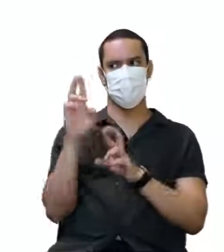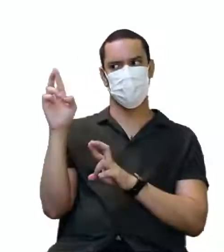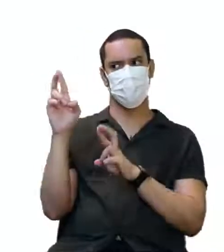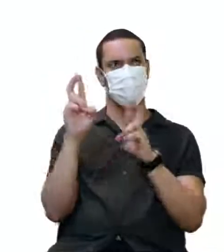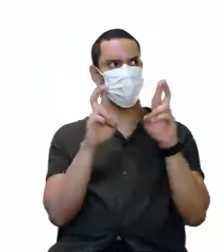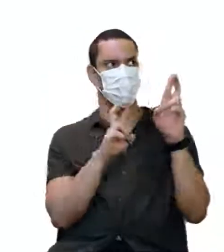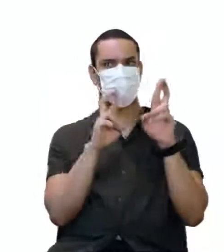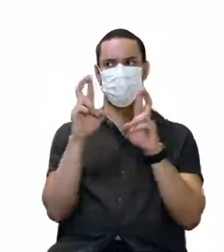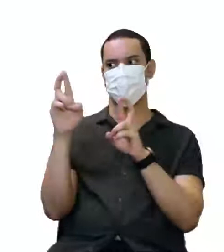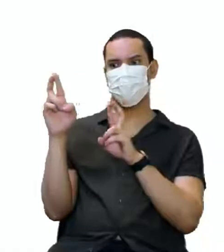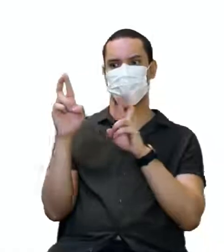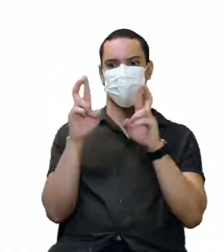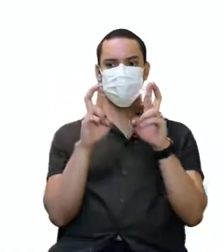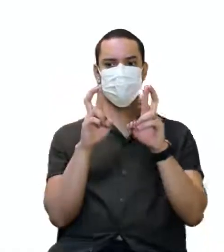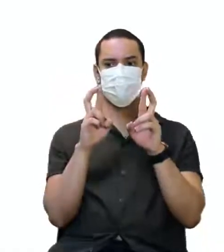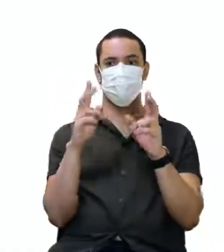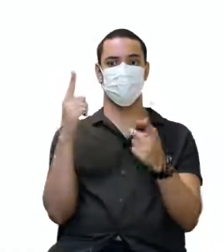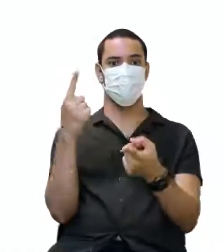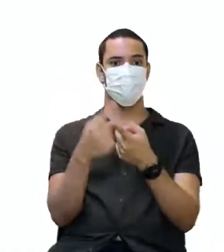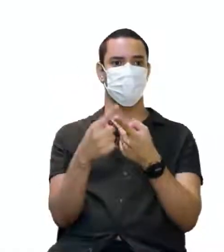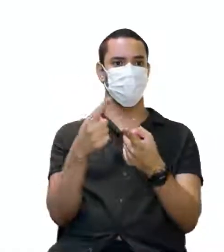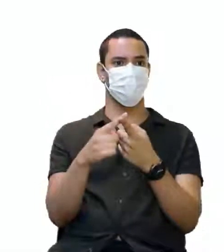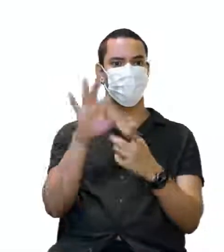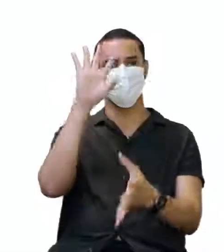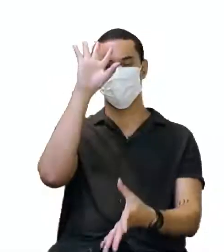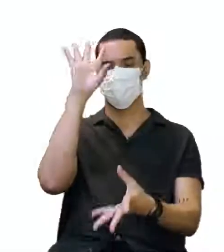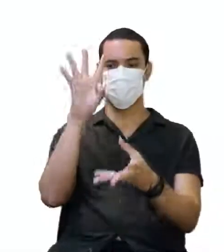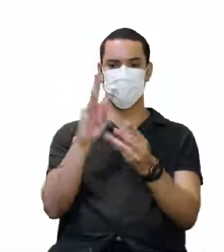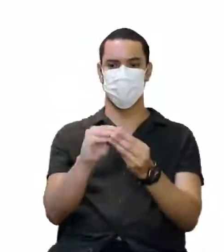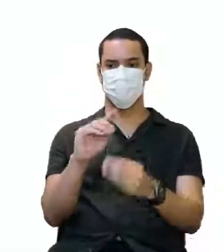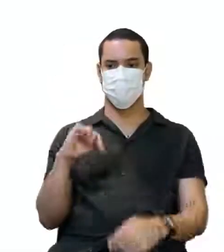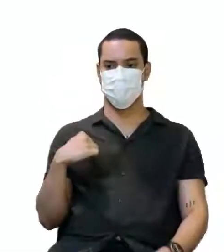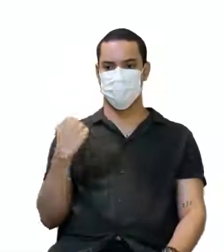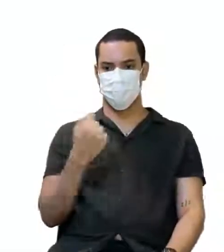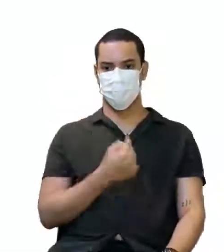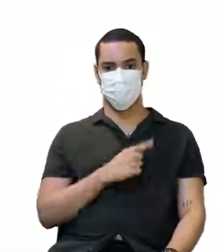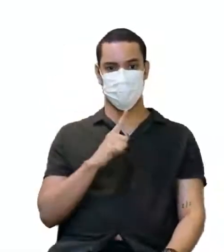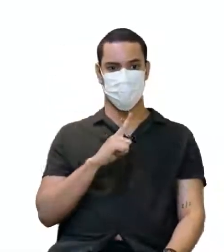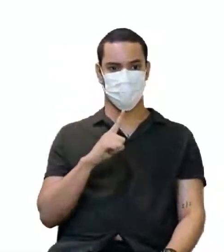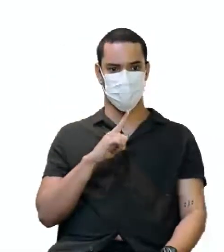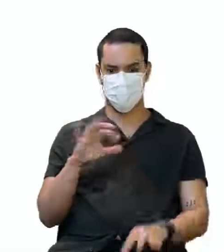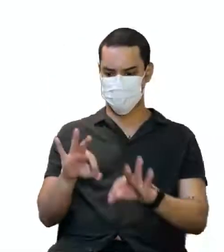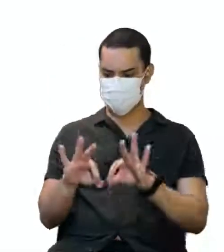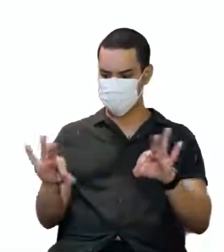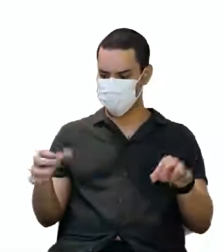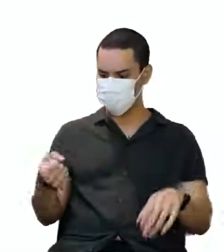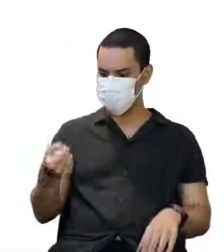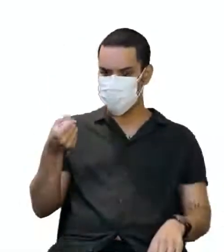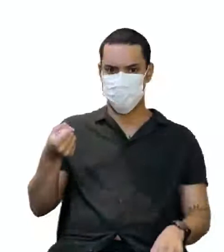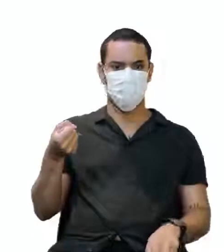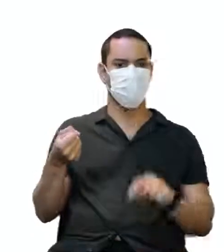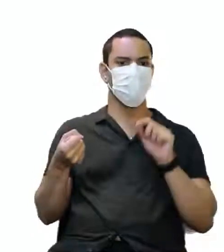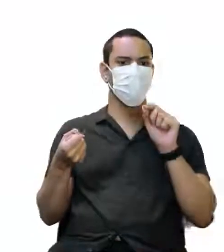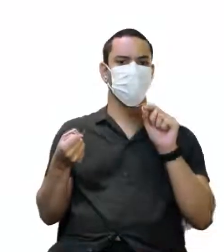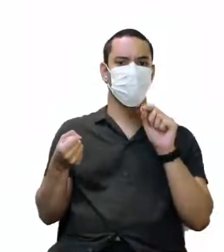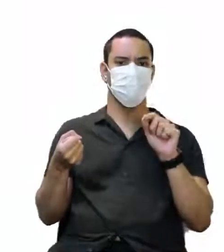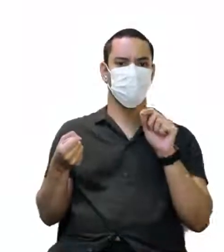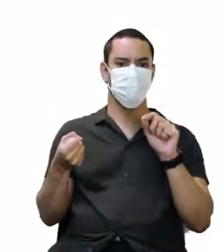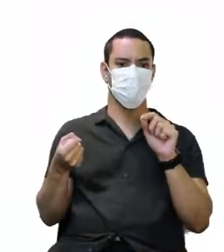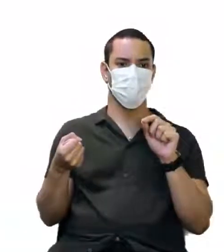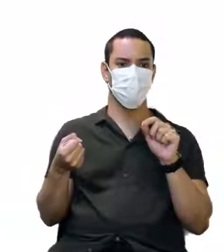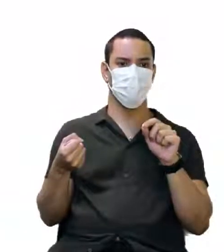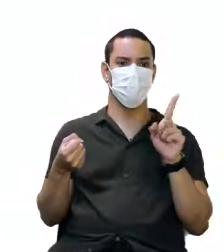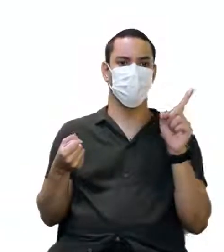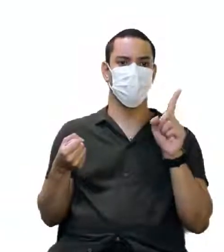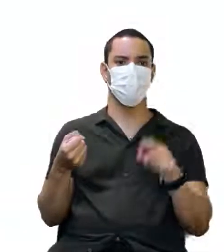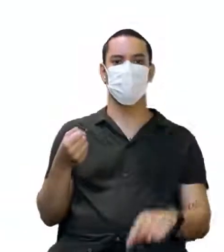E dá a entender pra gente pelo que eles têm na mão. O que, que eles estão carregando ali na mão? Olha lá. A fêmea,